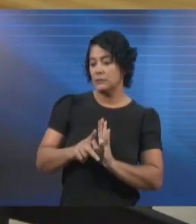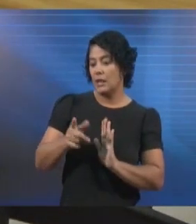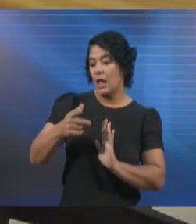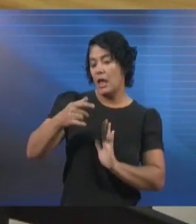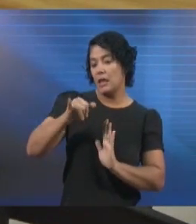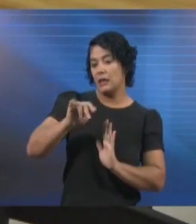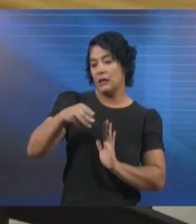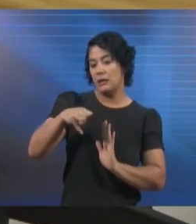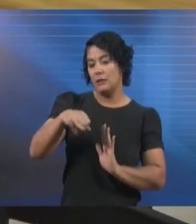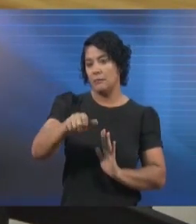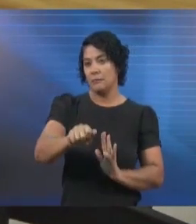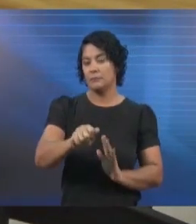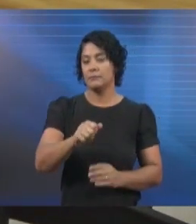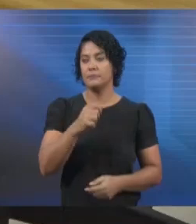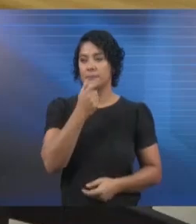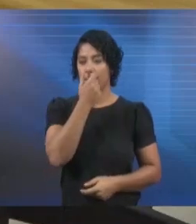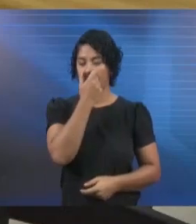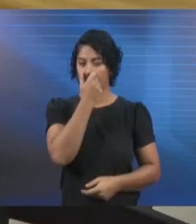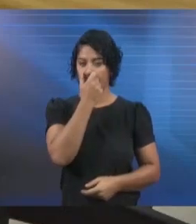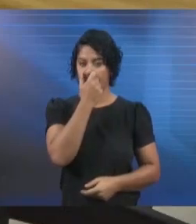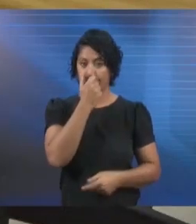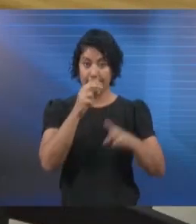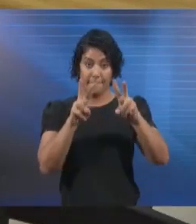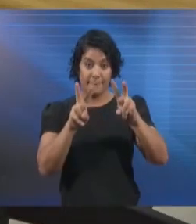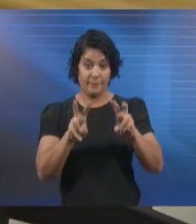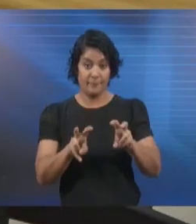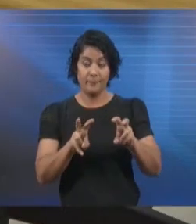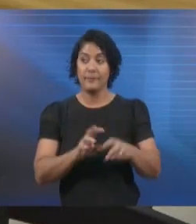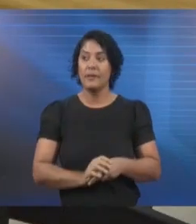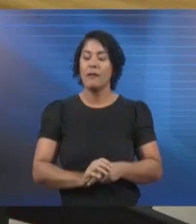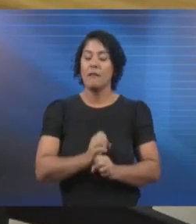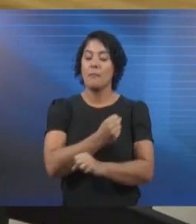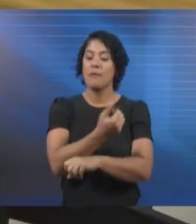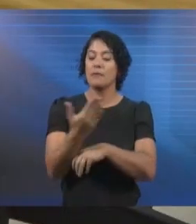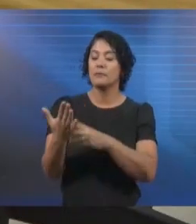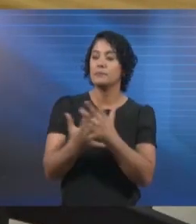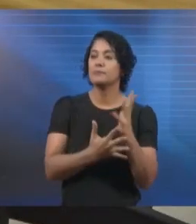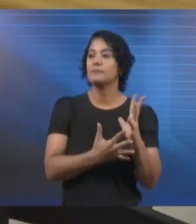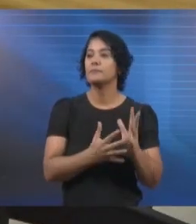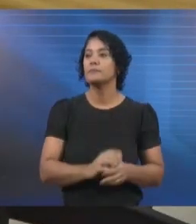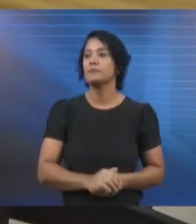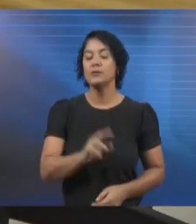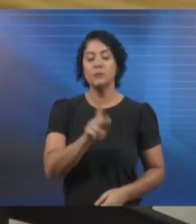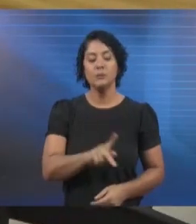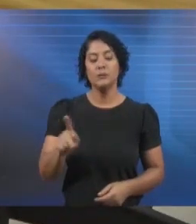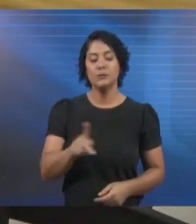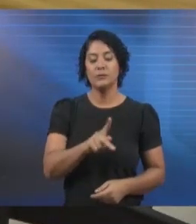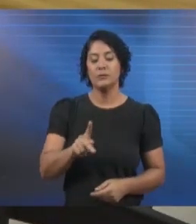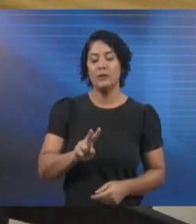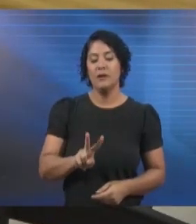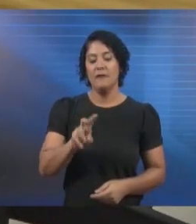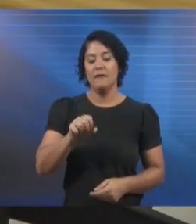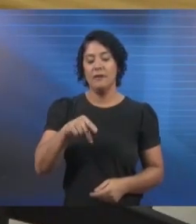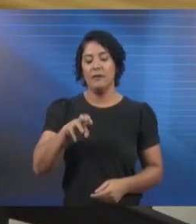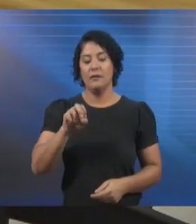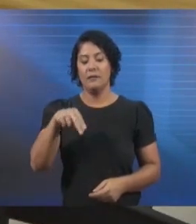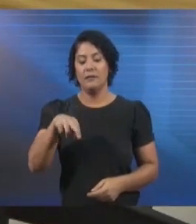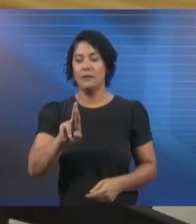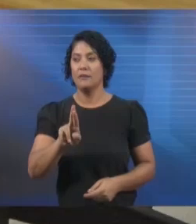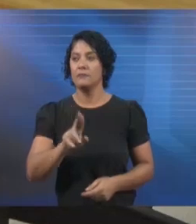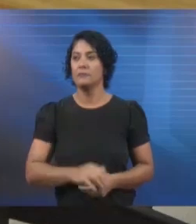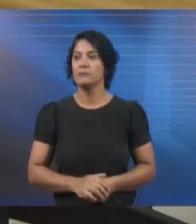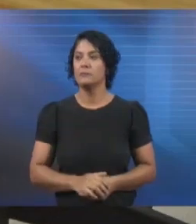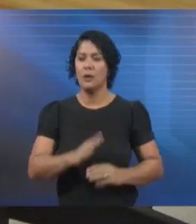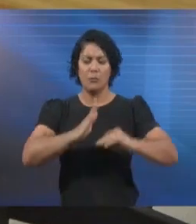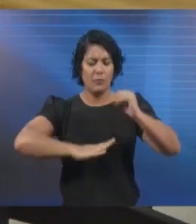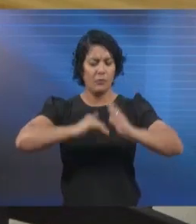algum algum assunto de ordem ambiental Eu me refiro ao professor Verner farcar ele é um